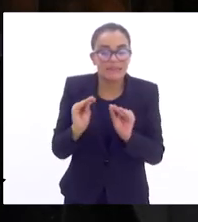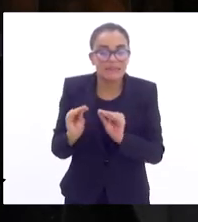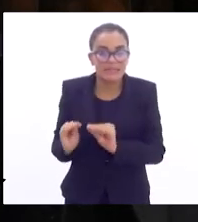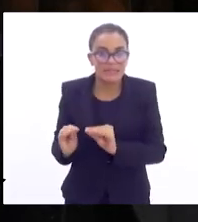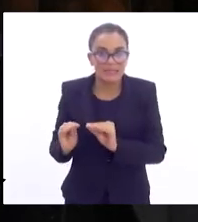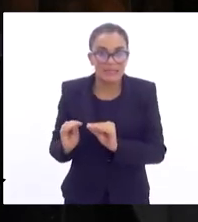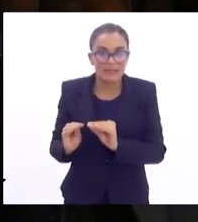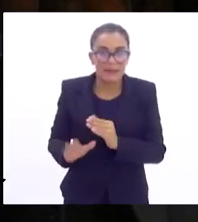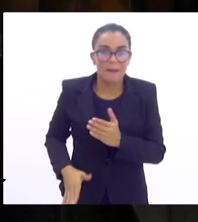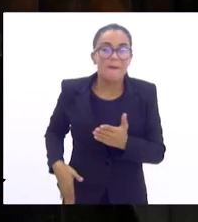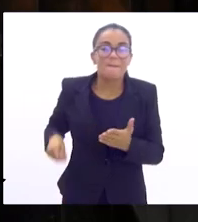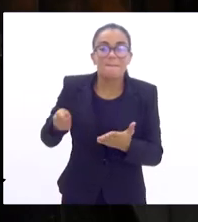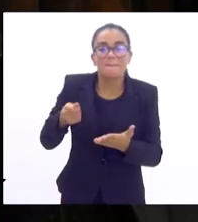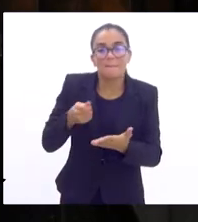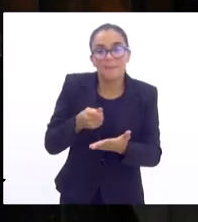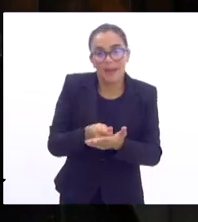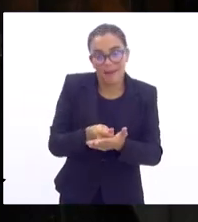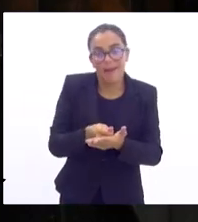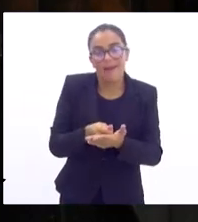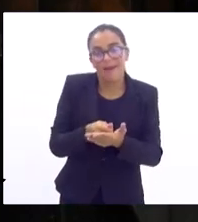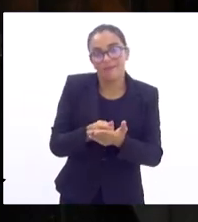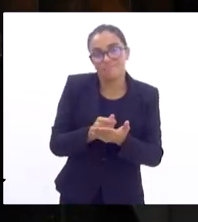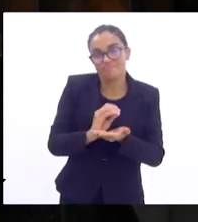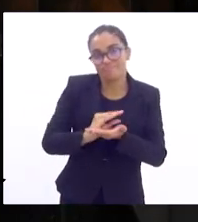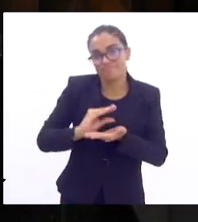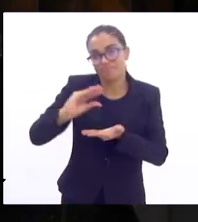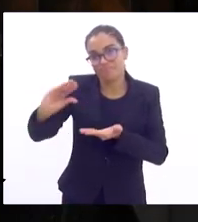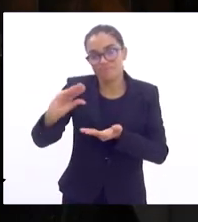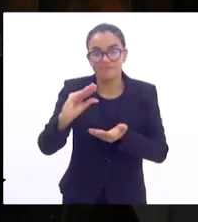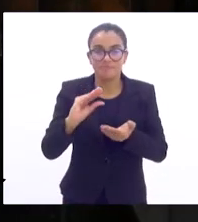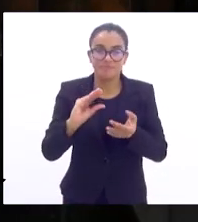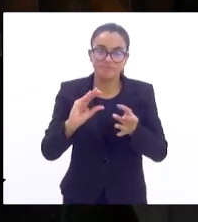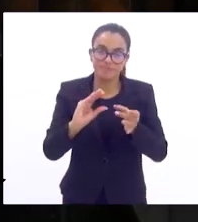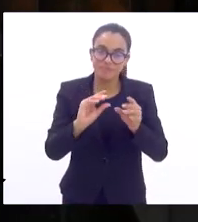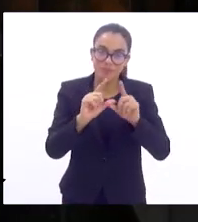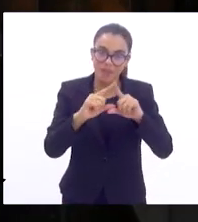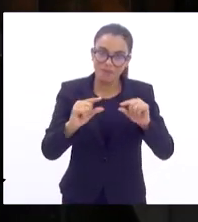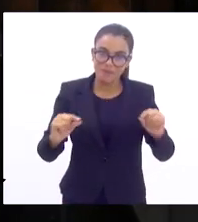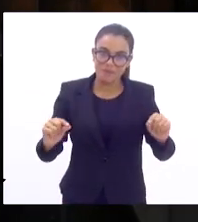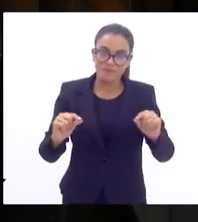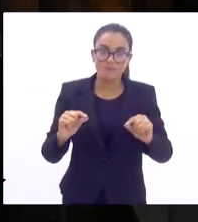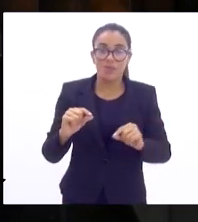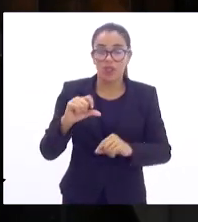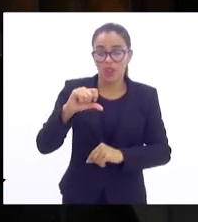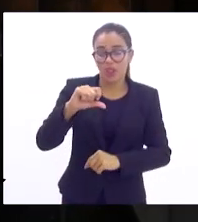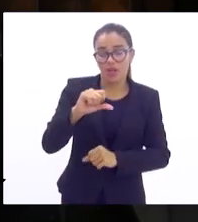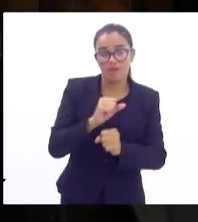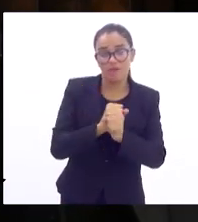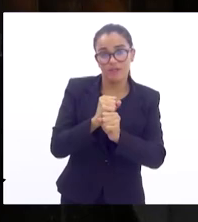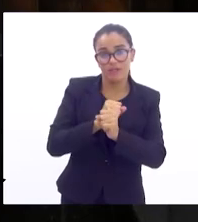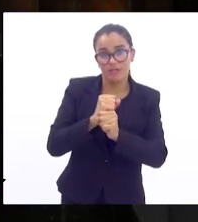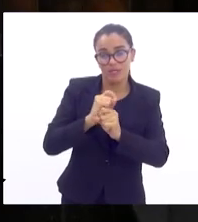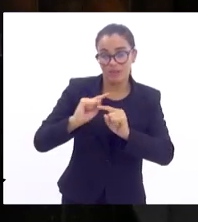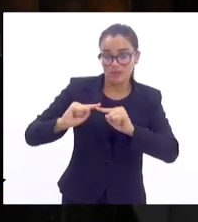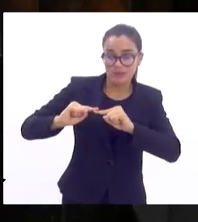estado do serviço da dívida a união para que nós viemos depois